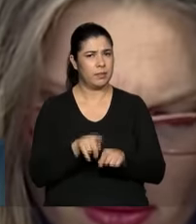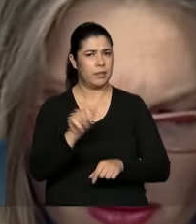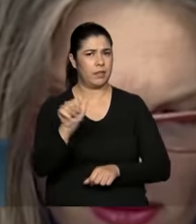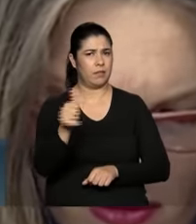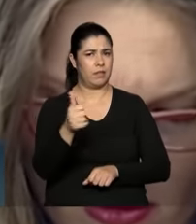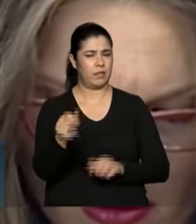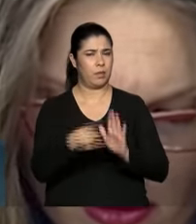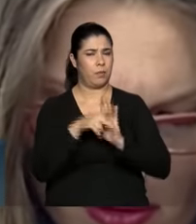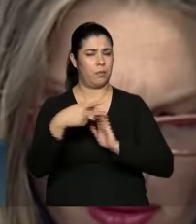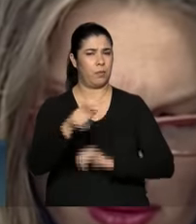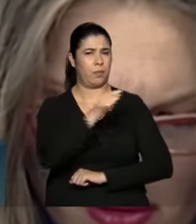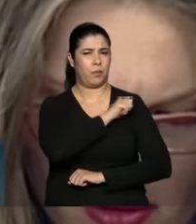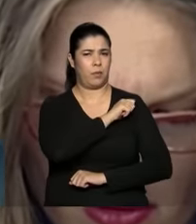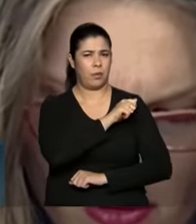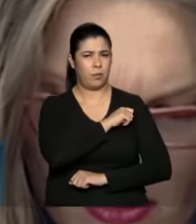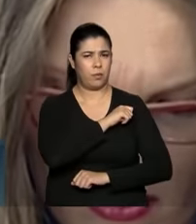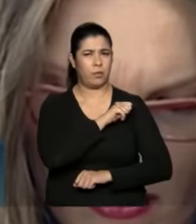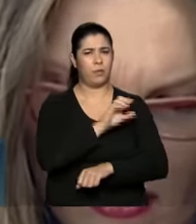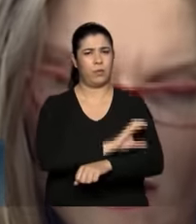alunos de medicina no